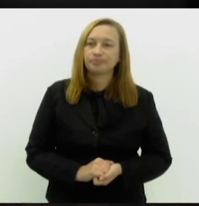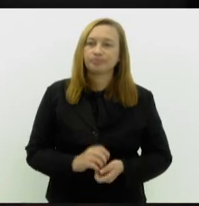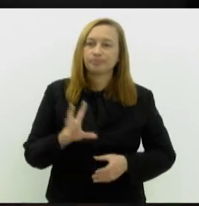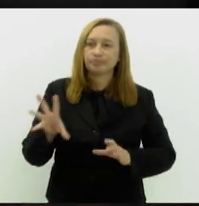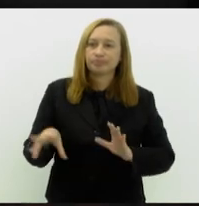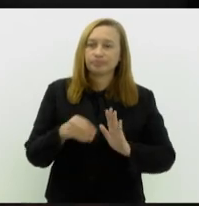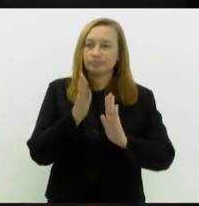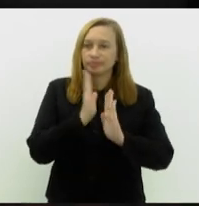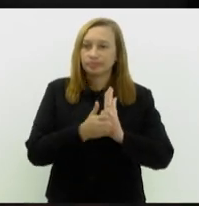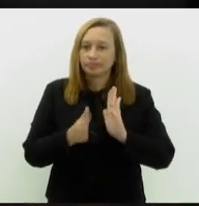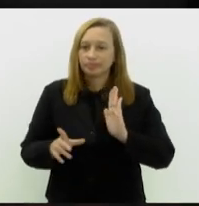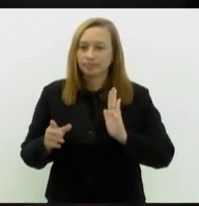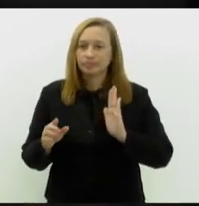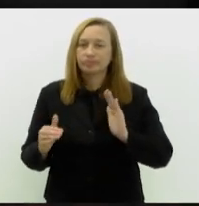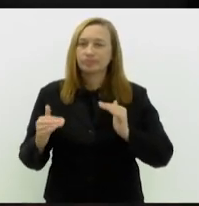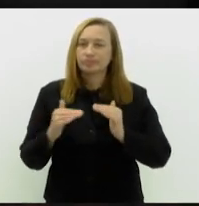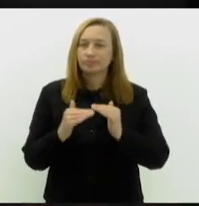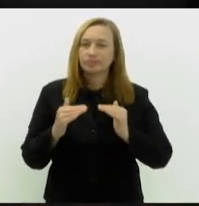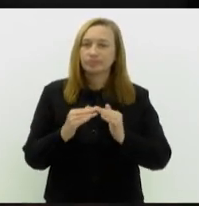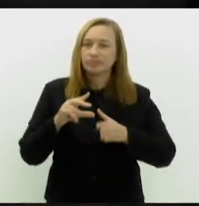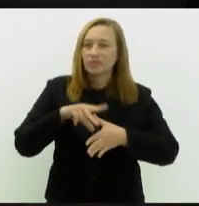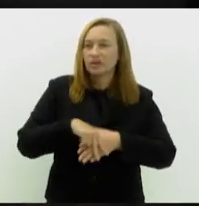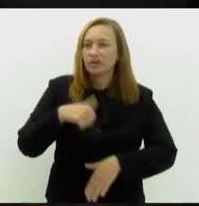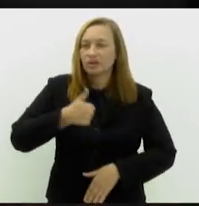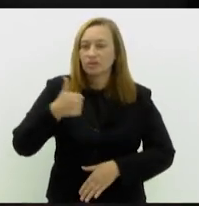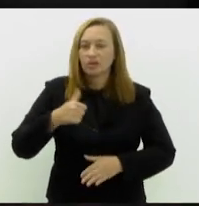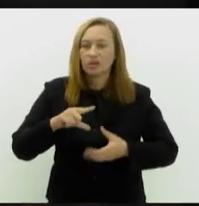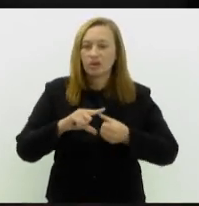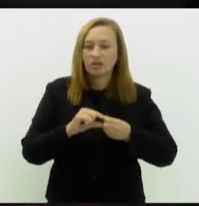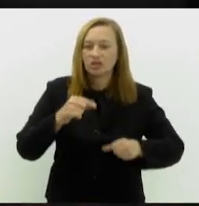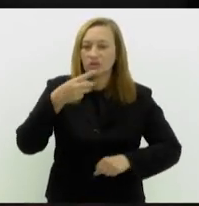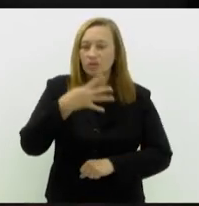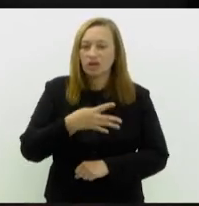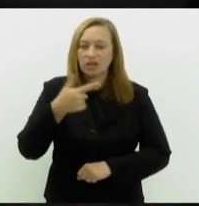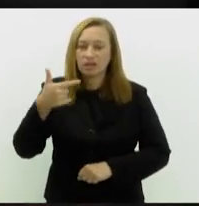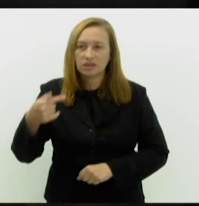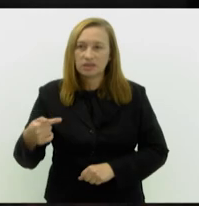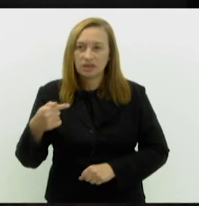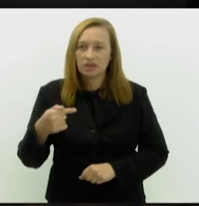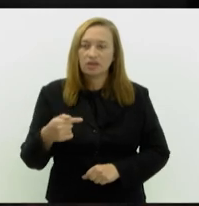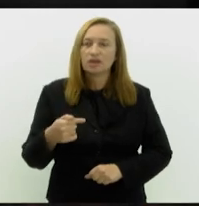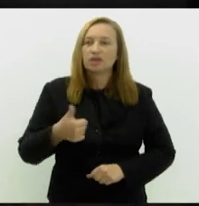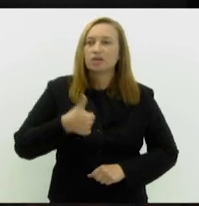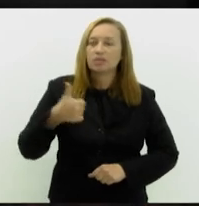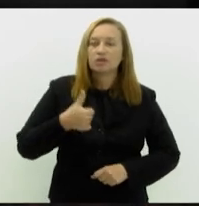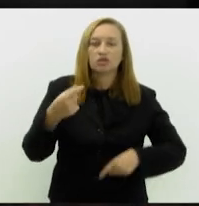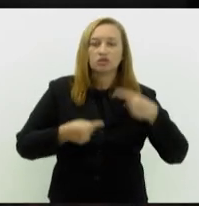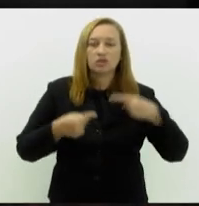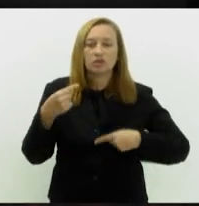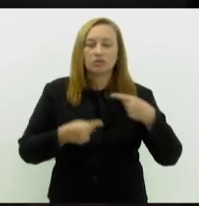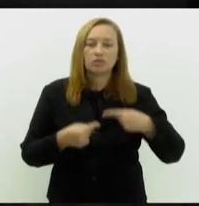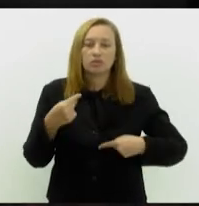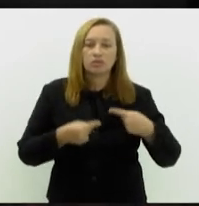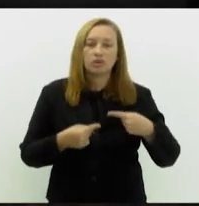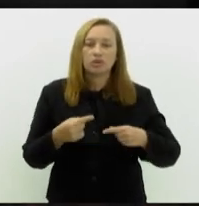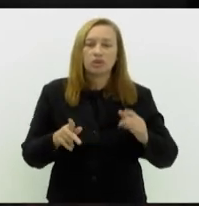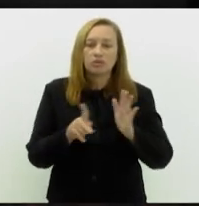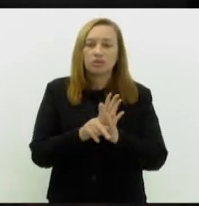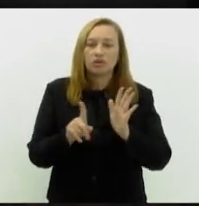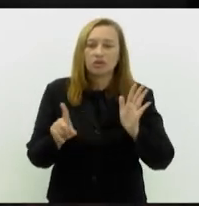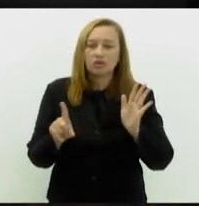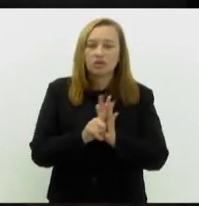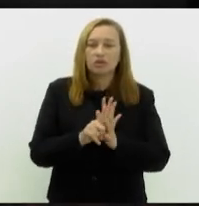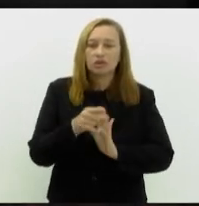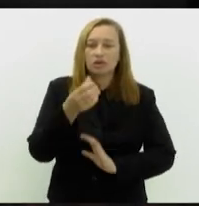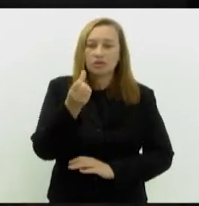incluindo na ordem do dia, de acordo com o inciso 1º do artigo 47 do Regimento Interno, tramitação ordinária e primeira discussão, projeto